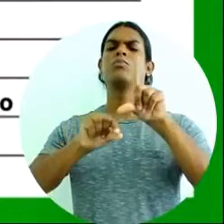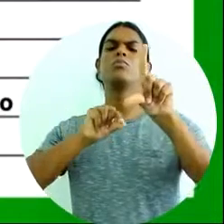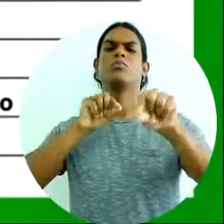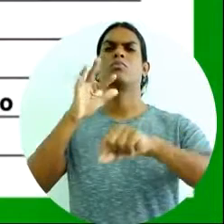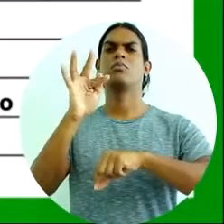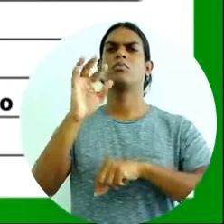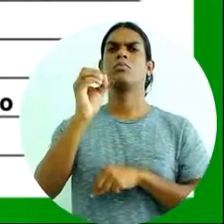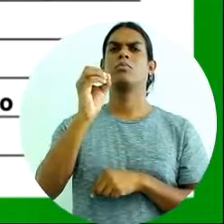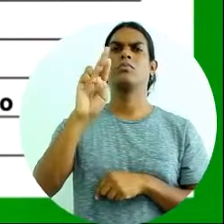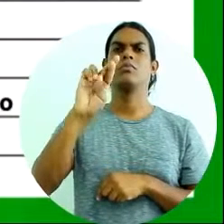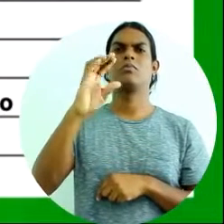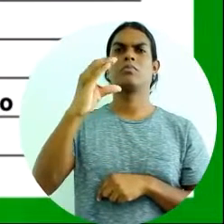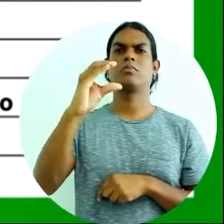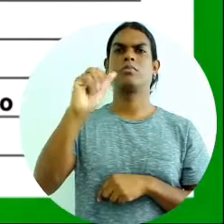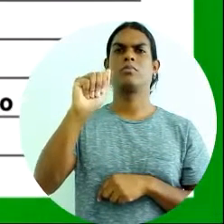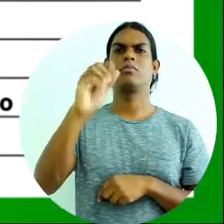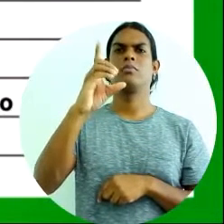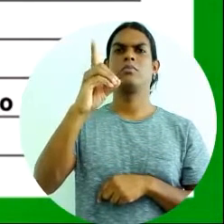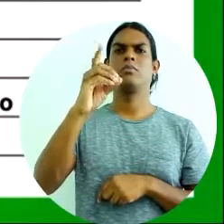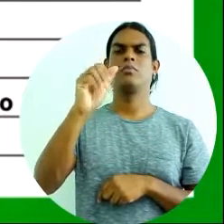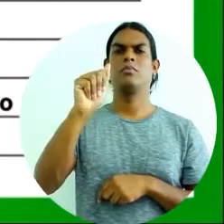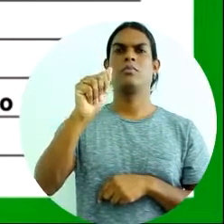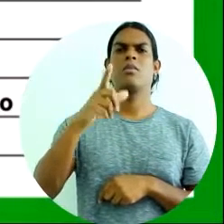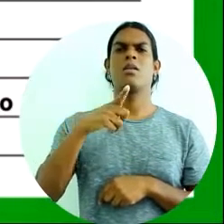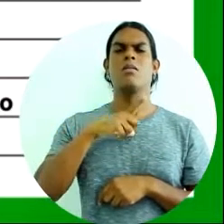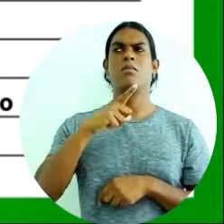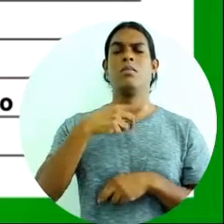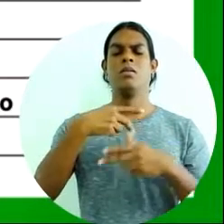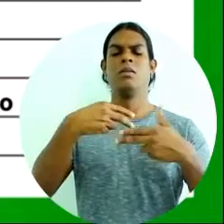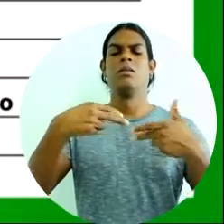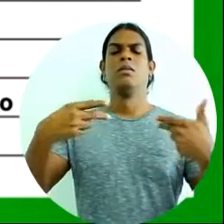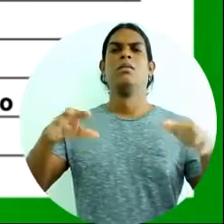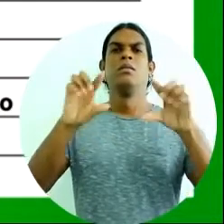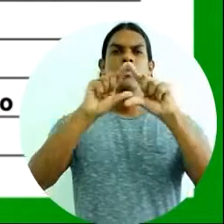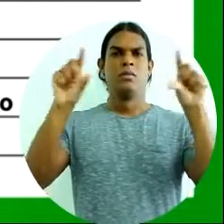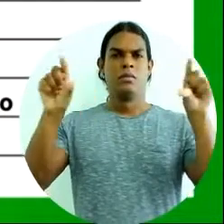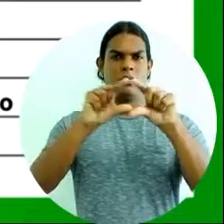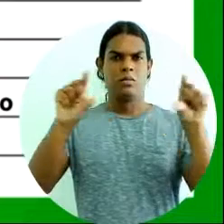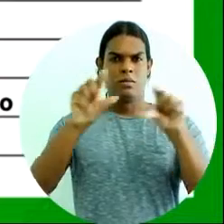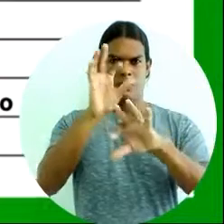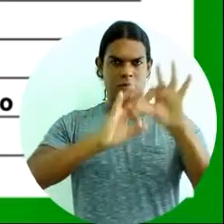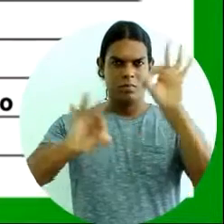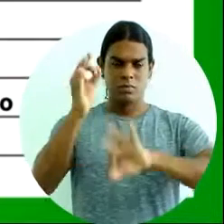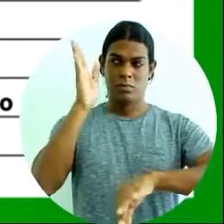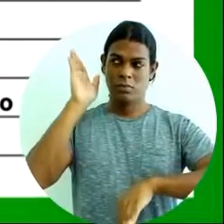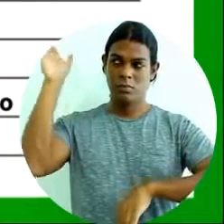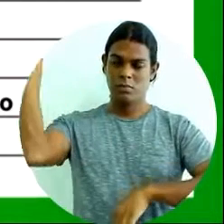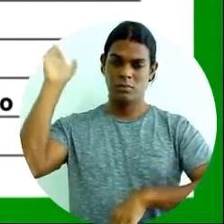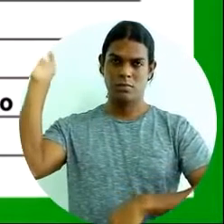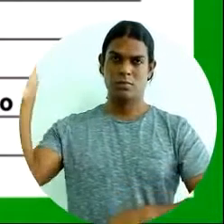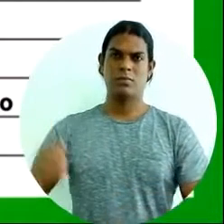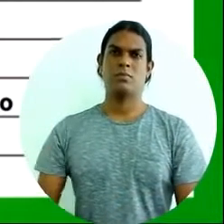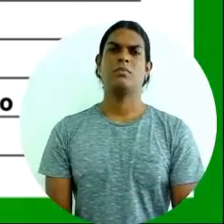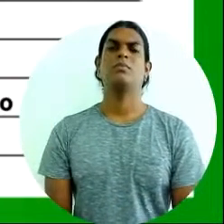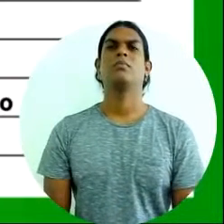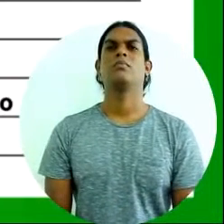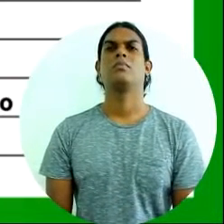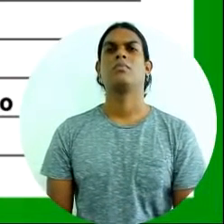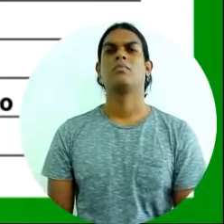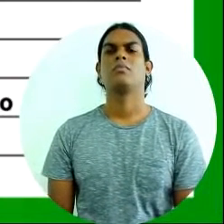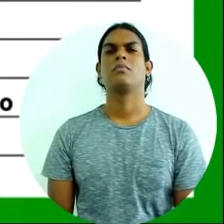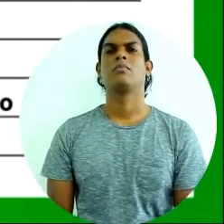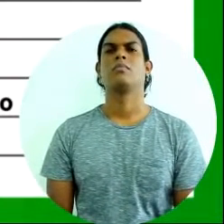escolha forçada. Nós temos várias frases que são agrupadas e pede-se que